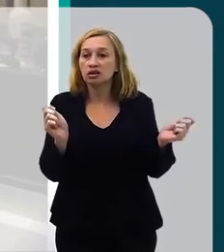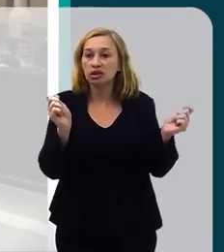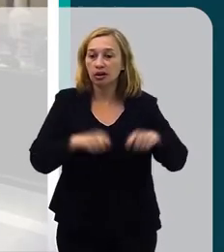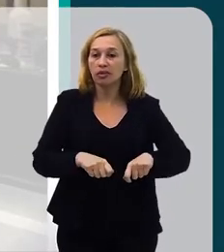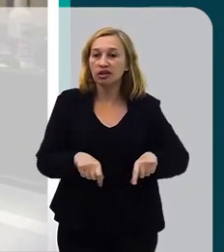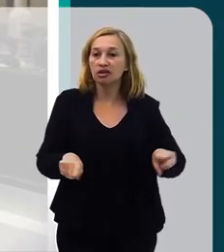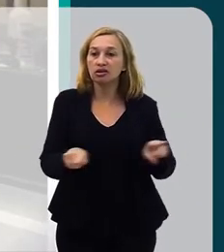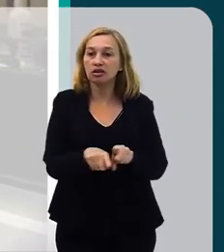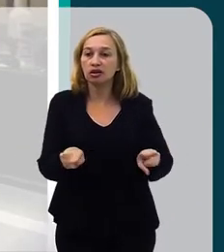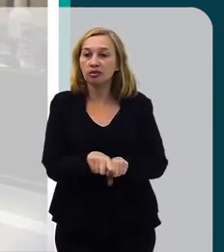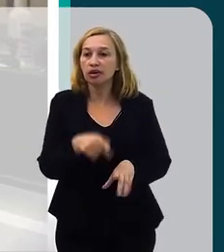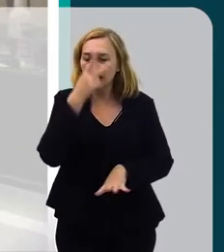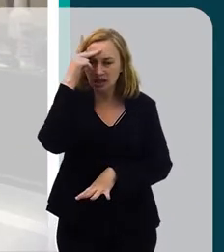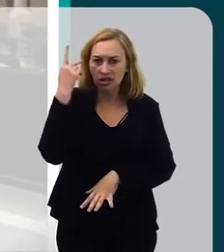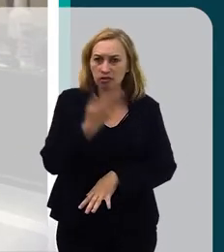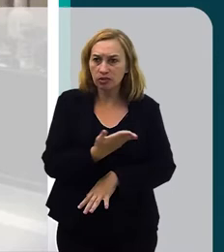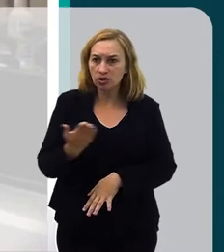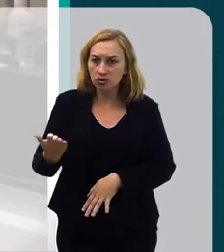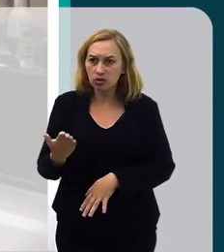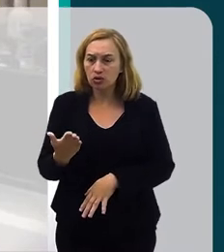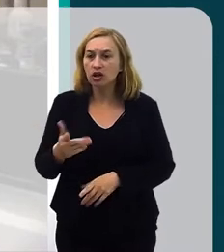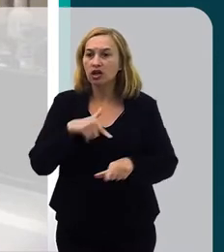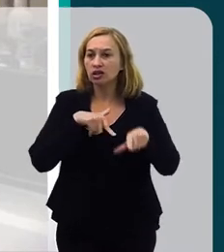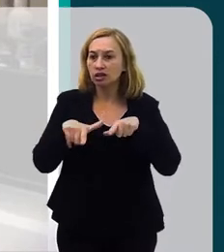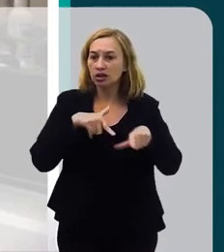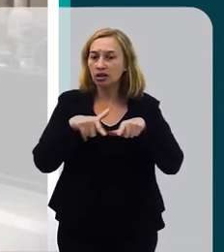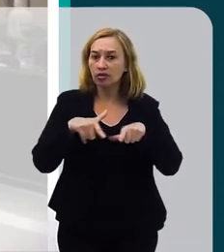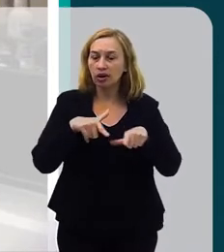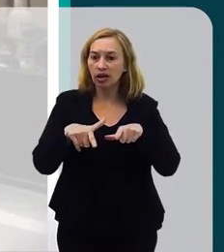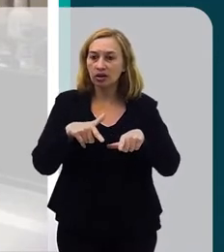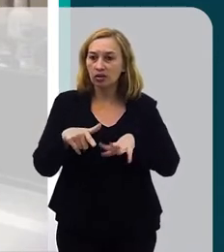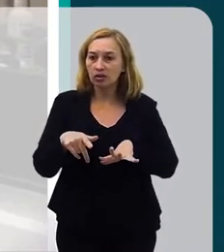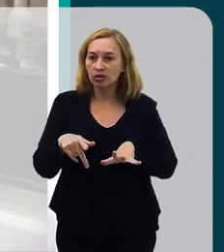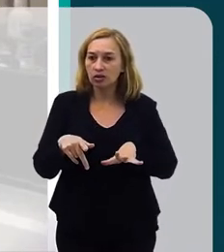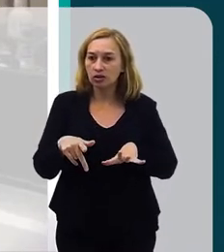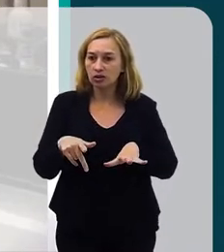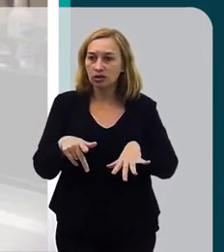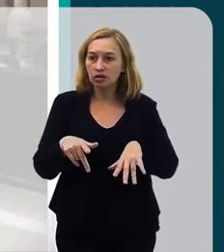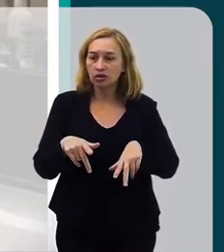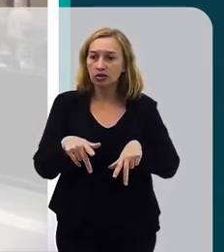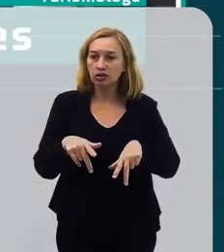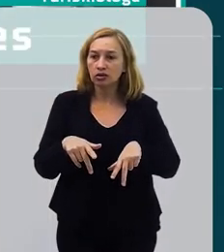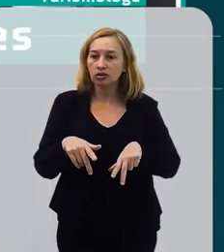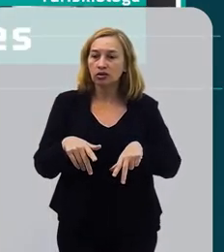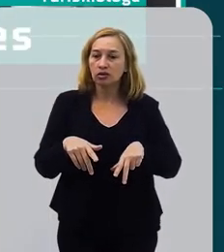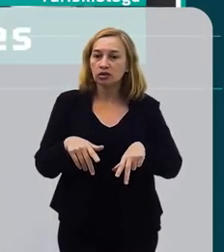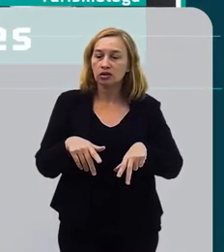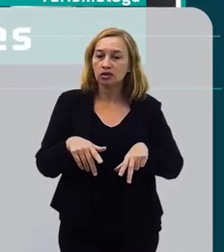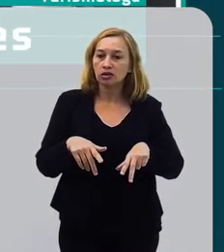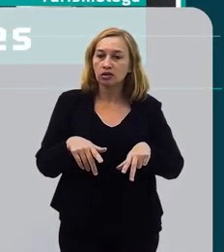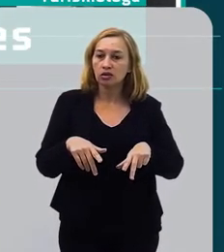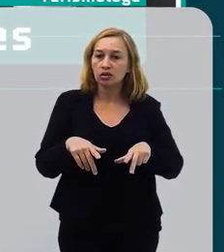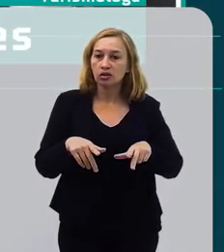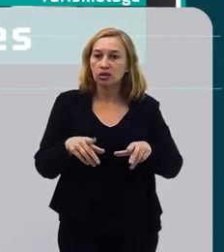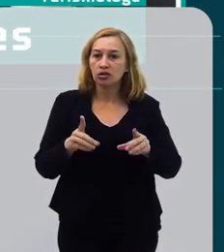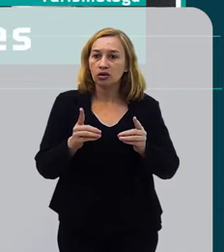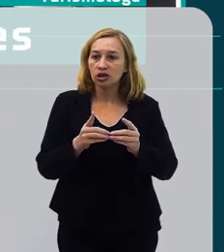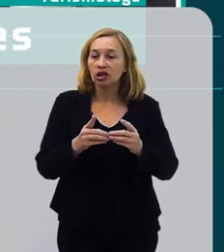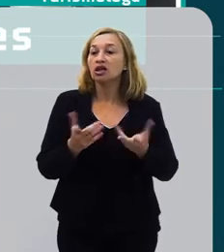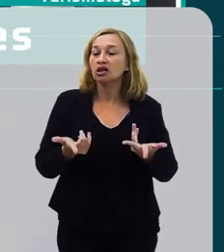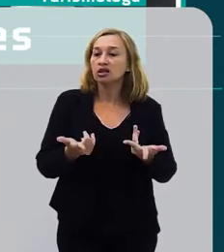falta também capacitação para que essas pessoas, né, que trabalham com o público, prestadores de